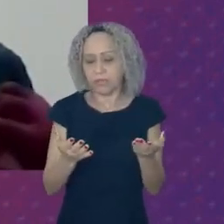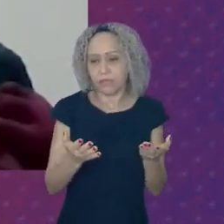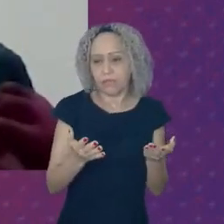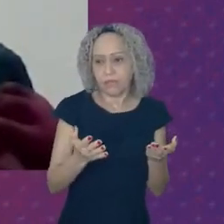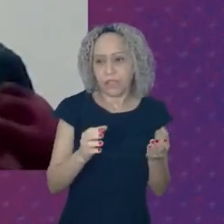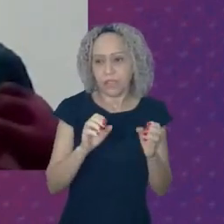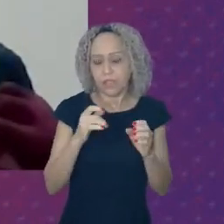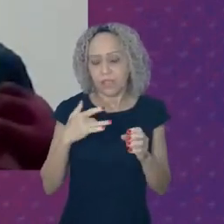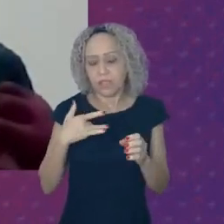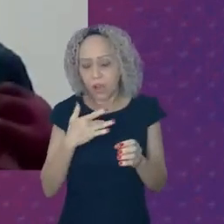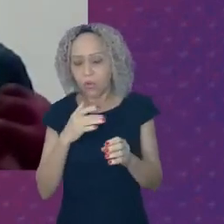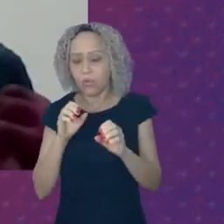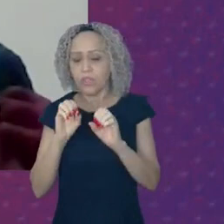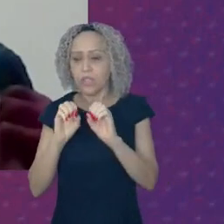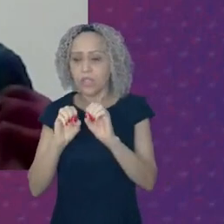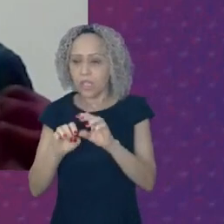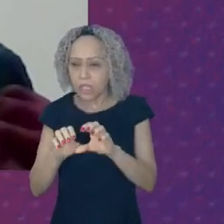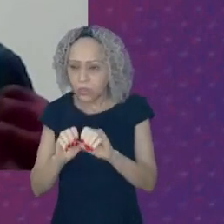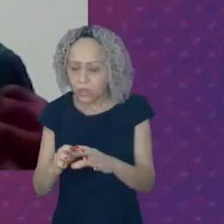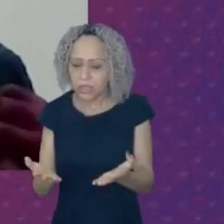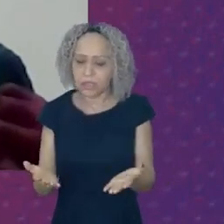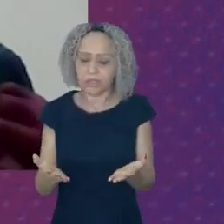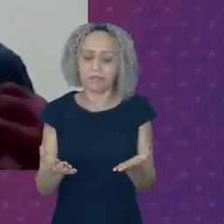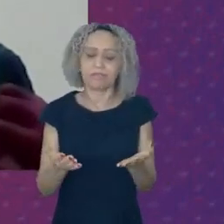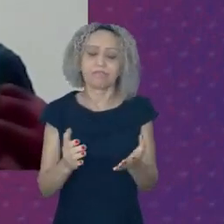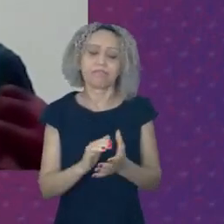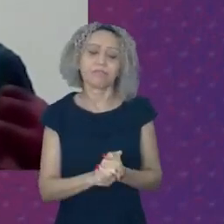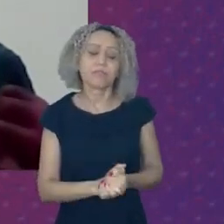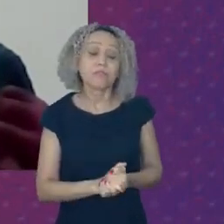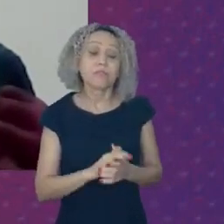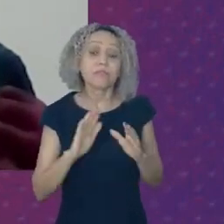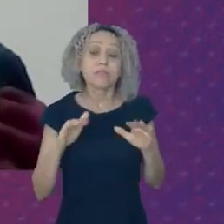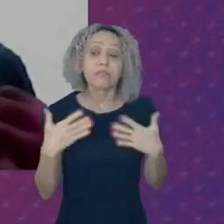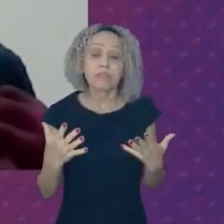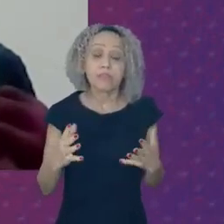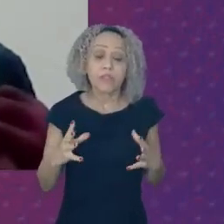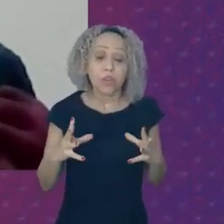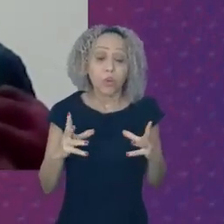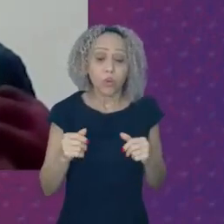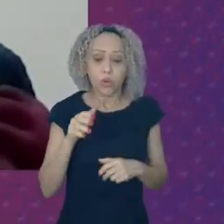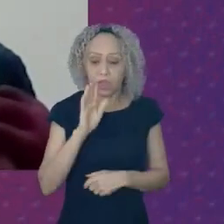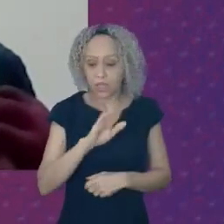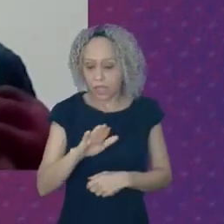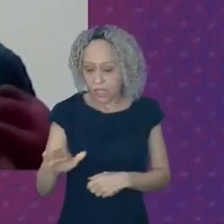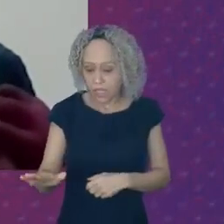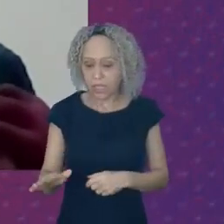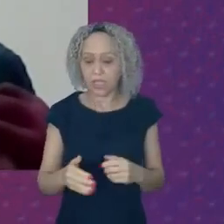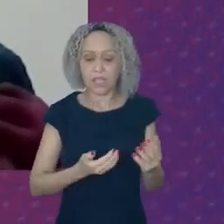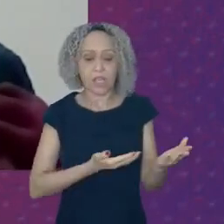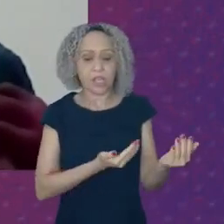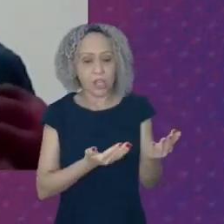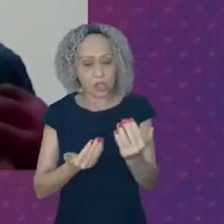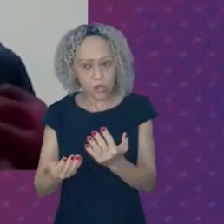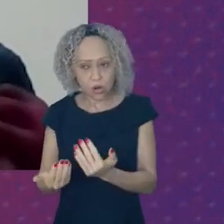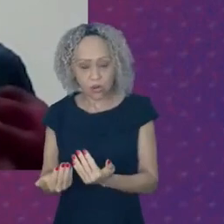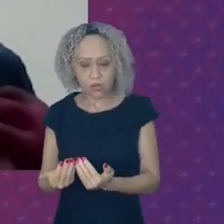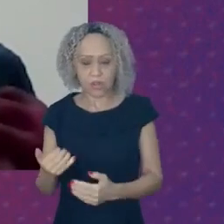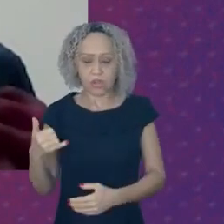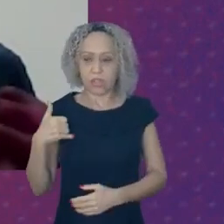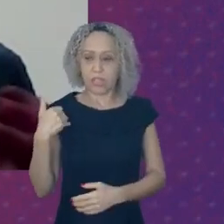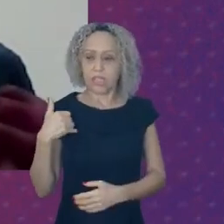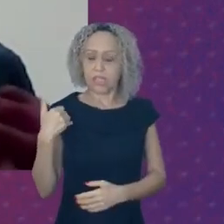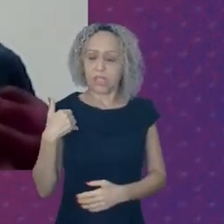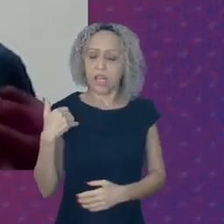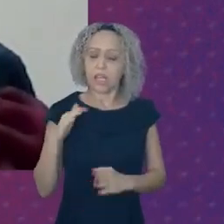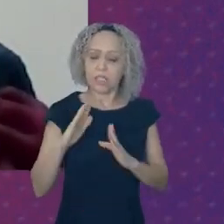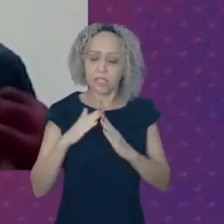mais diretamente saúde e educação. Então, todas as crianças e jovens que estão na idade